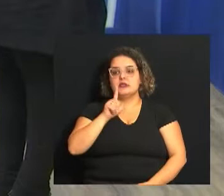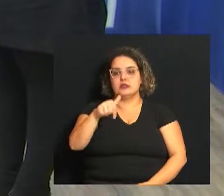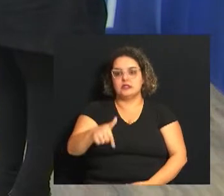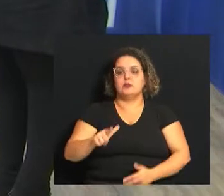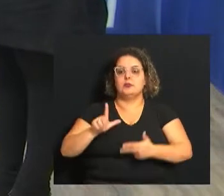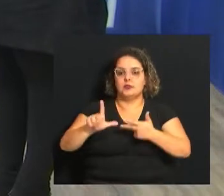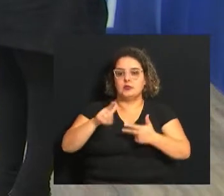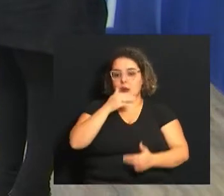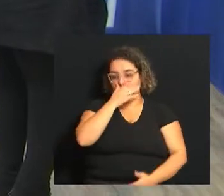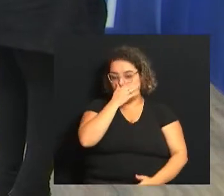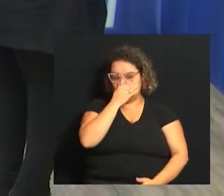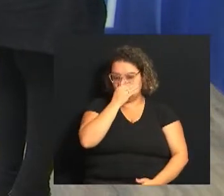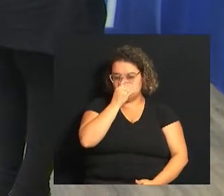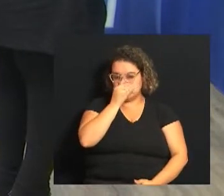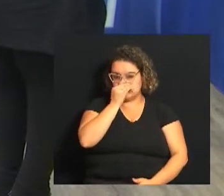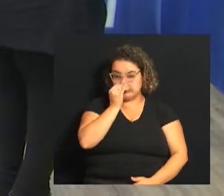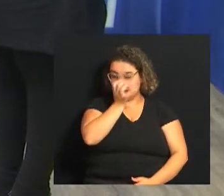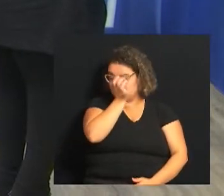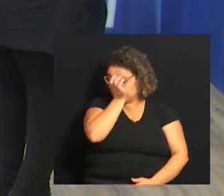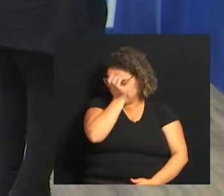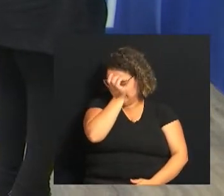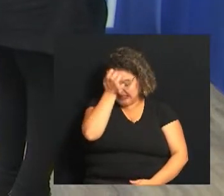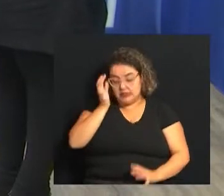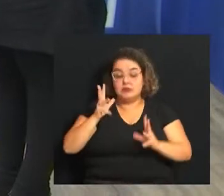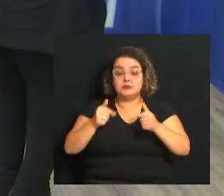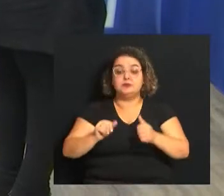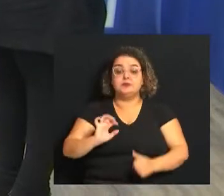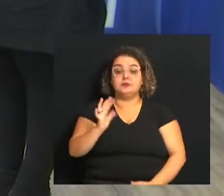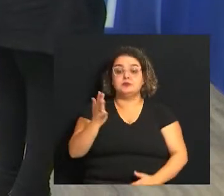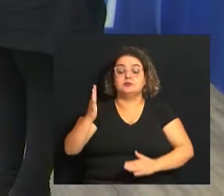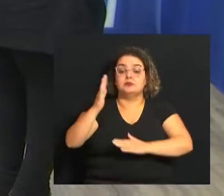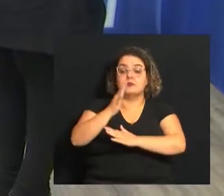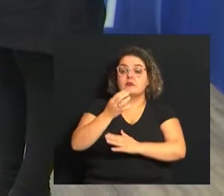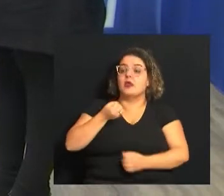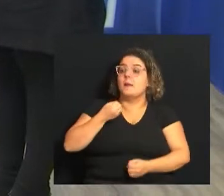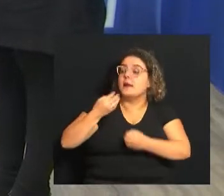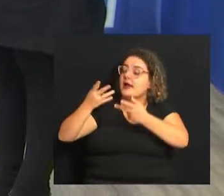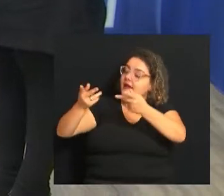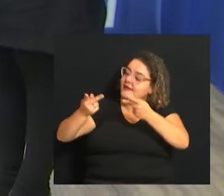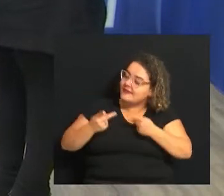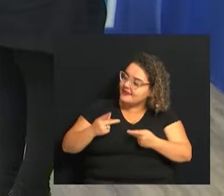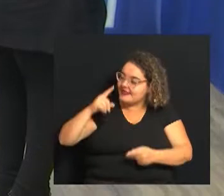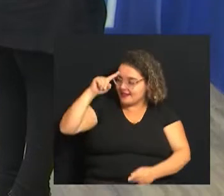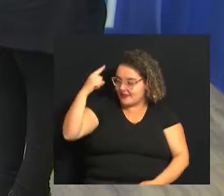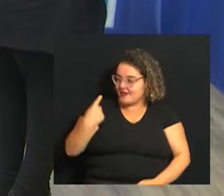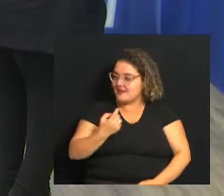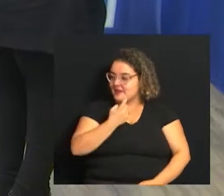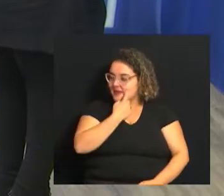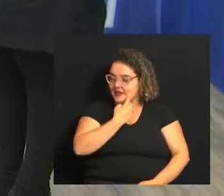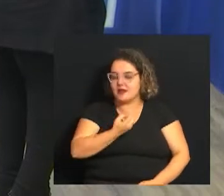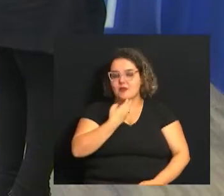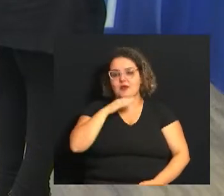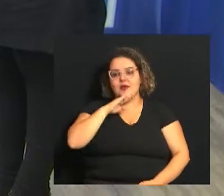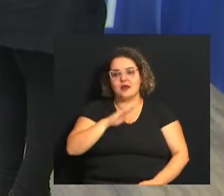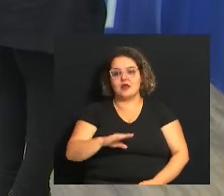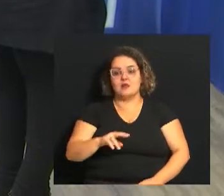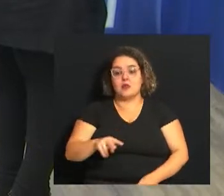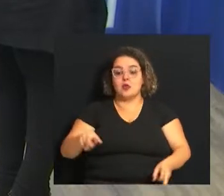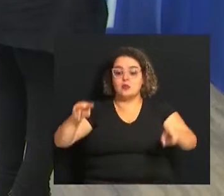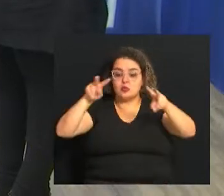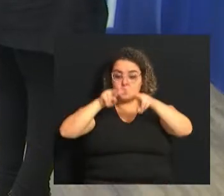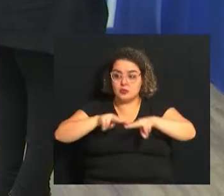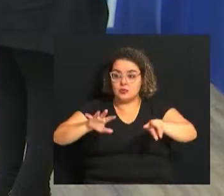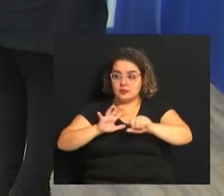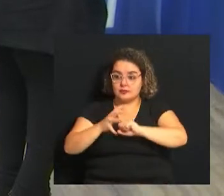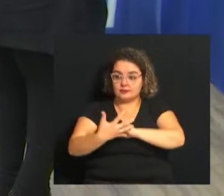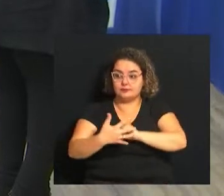para o que acontece aqui na Câmara de Campinas. Então, Mina, seja bem-vinda, boa tarde. E a gente começa fazendo aquele panorama da